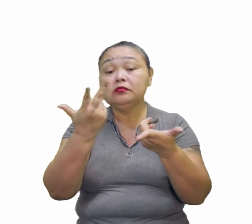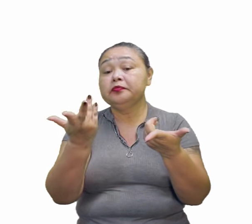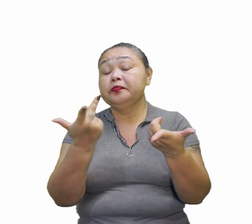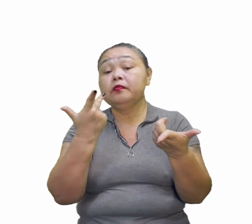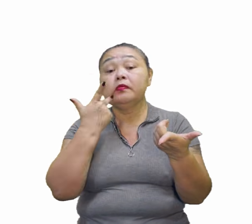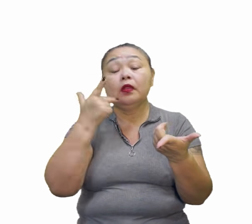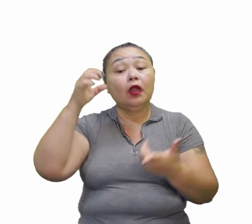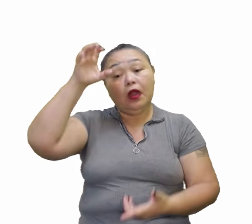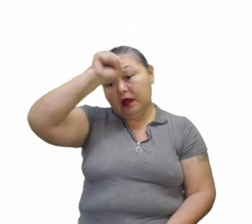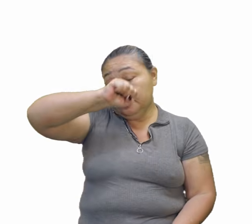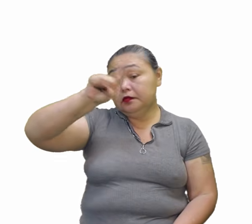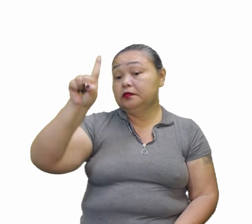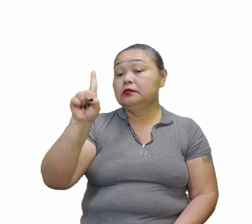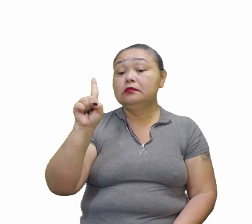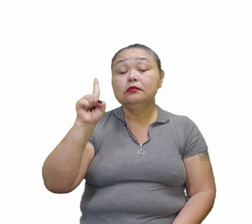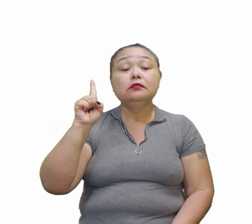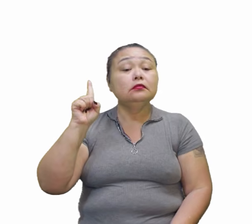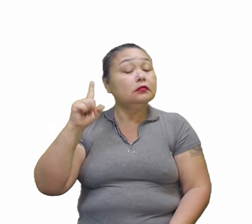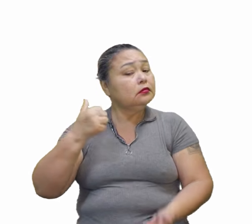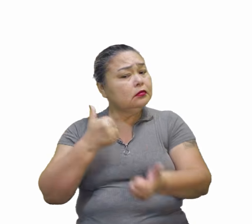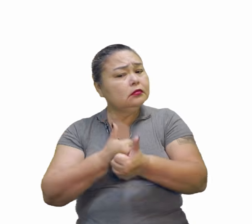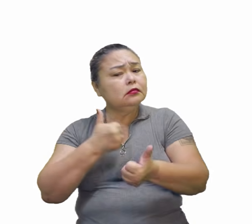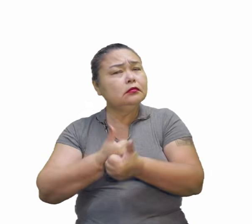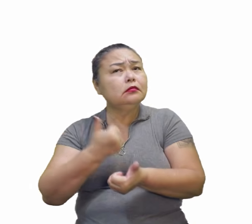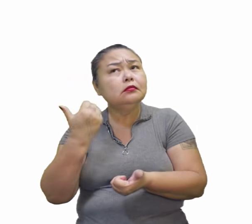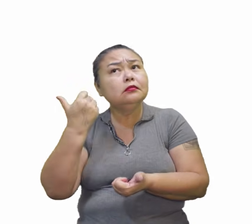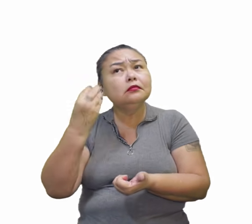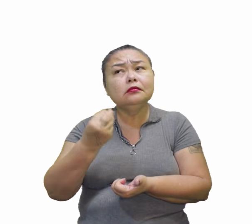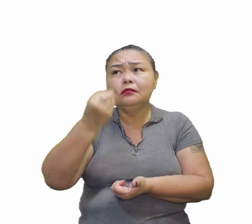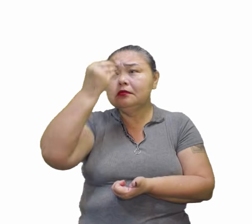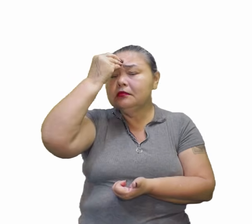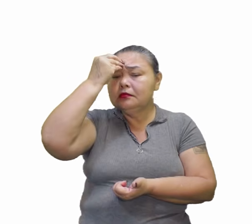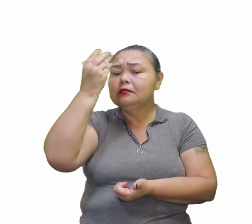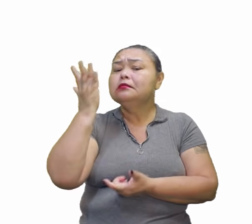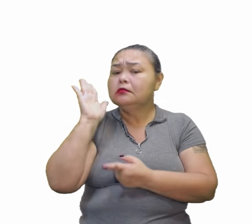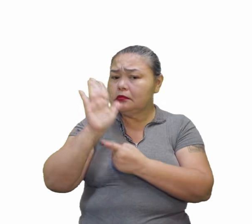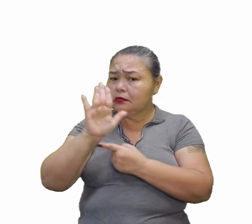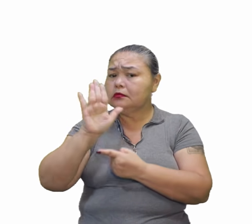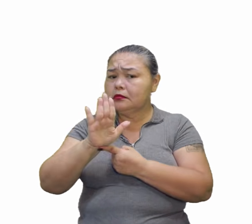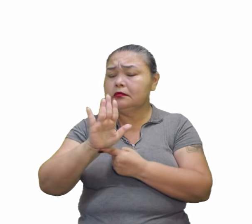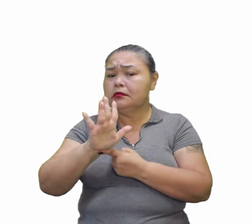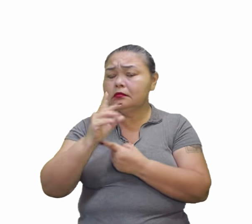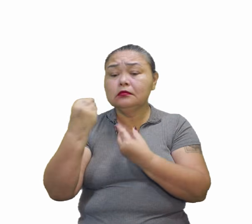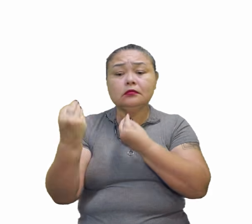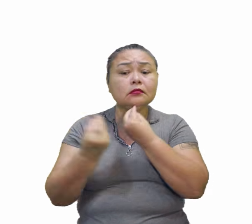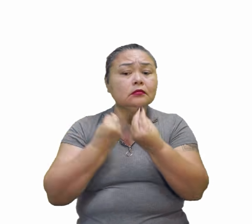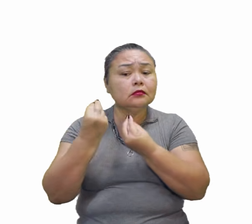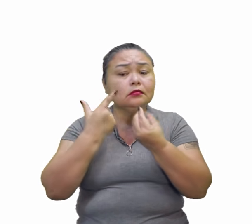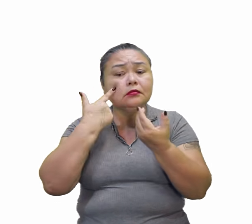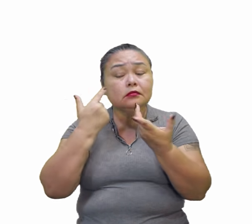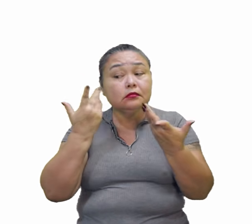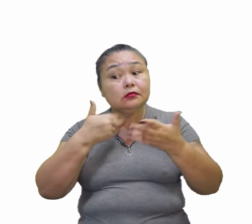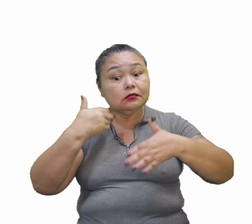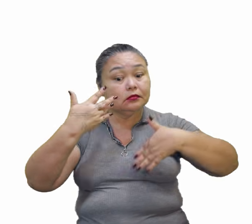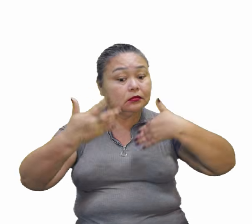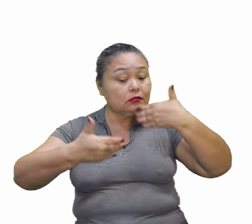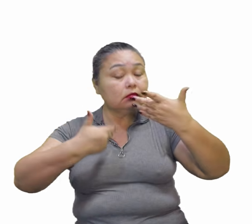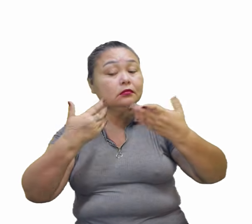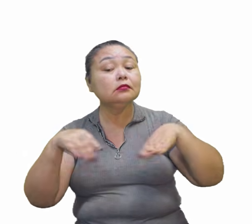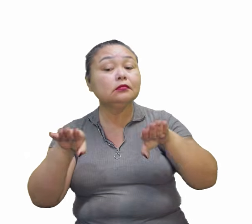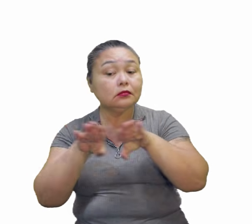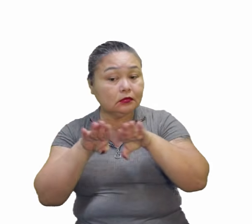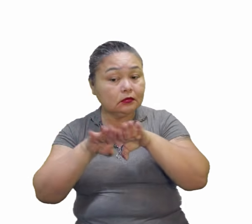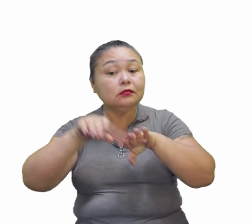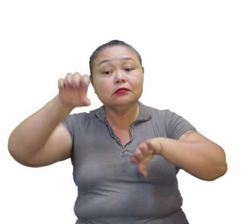assim, aprendam, mas pelo menos tentem decorar um pouco, que já ajuda, que a maneira com que você vai decorando, às vezes você também